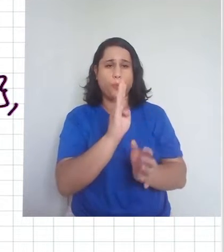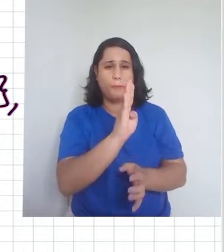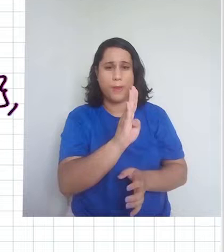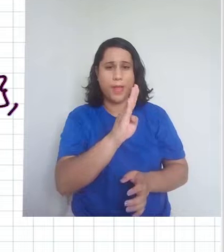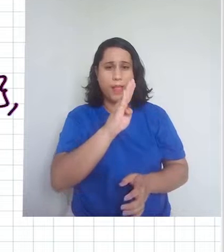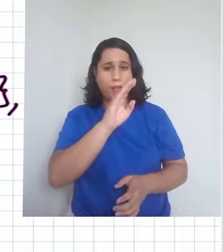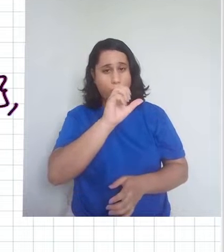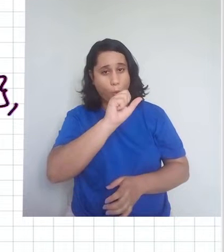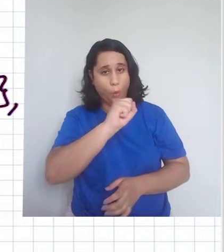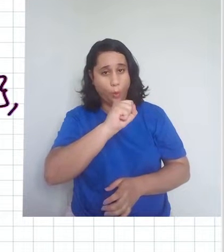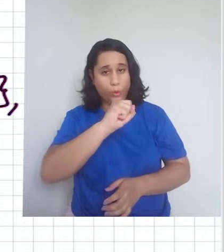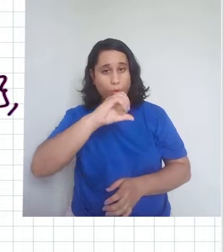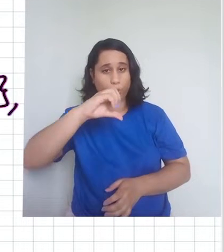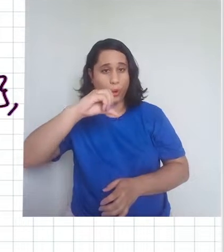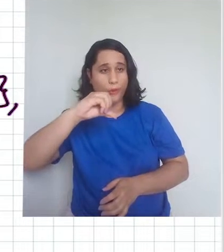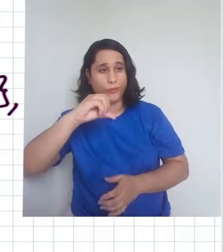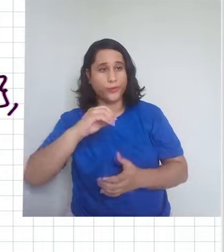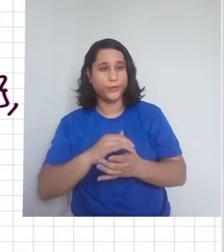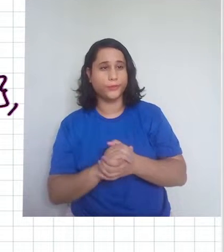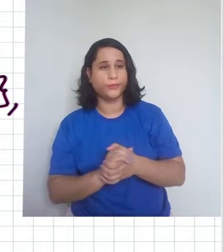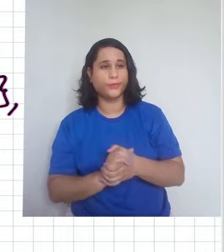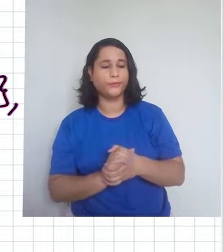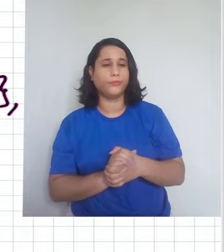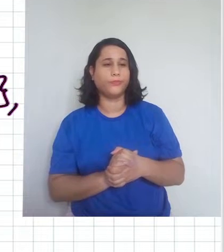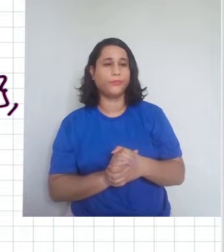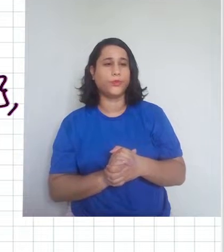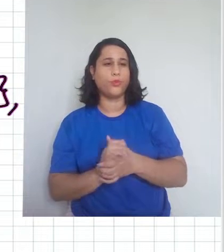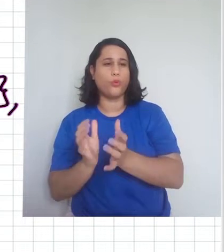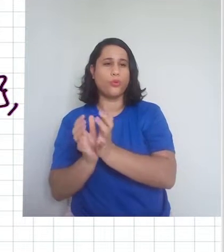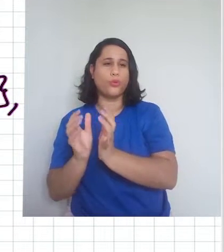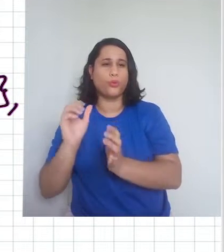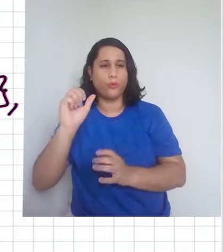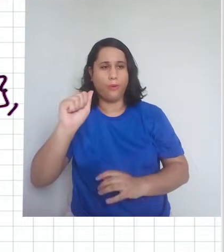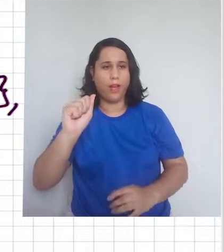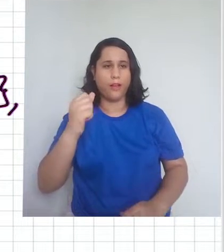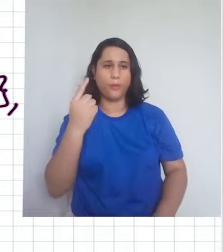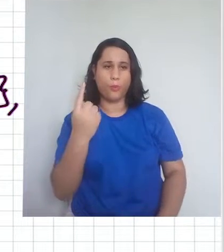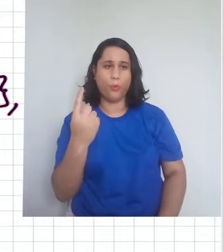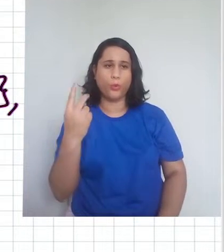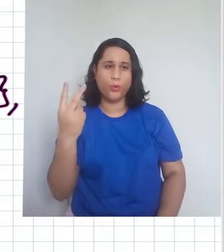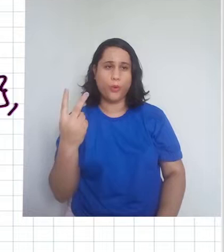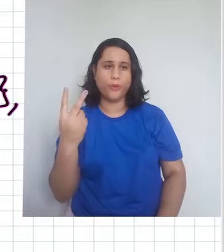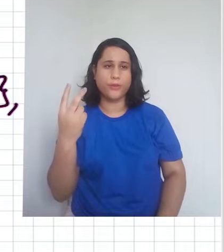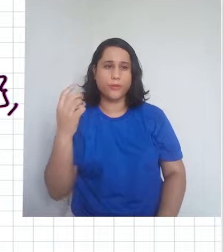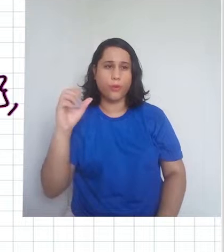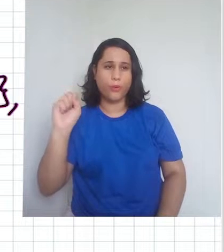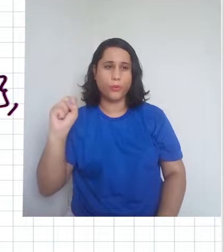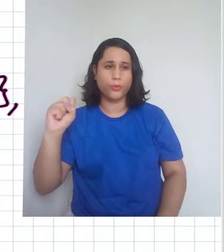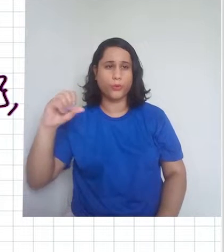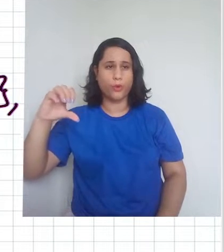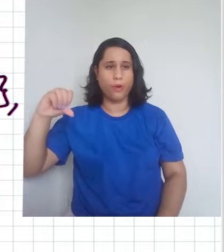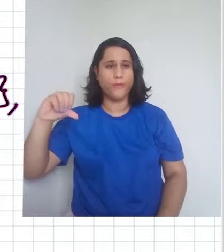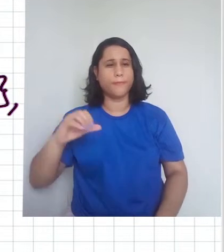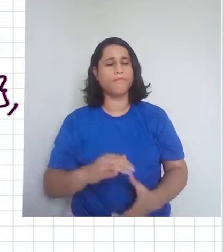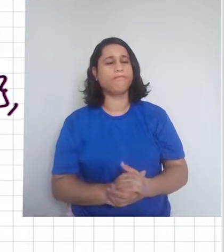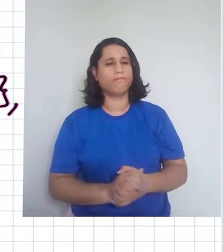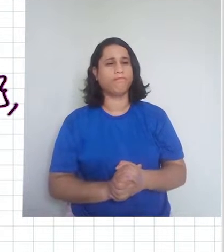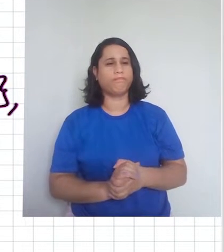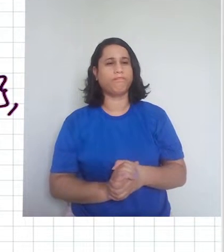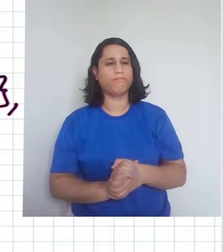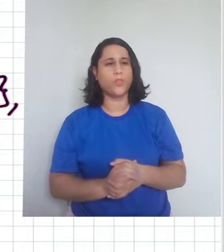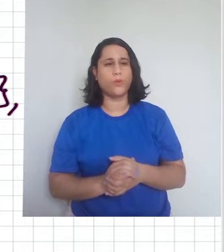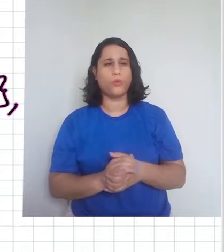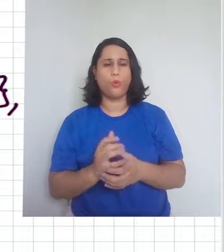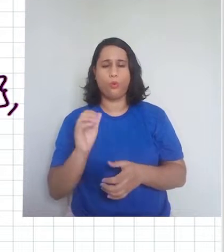8 e 9 e o conjunto A é 1, 2, 8 e 9. Esse é o conjunto